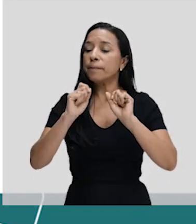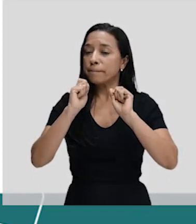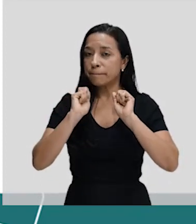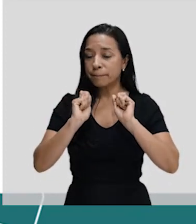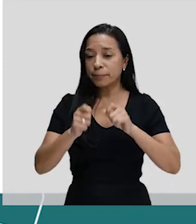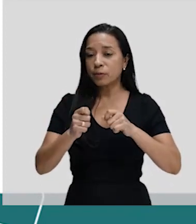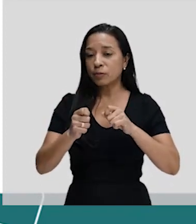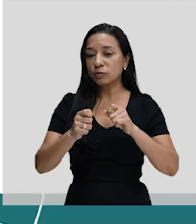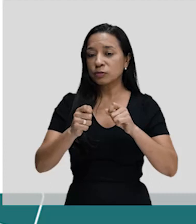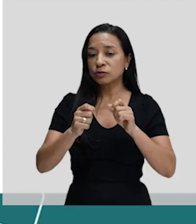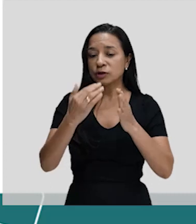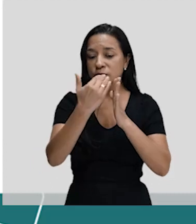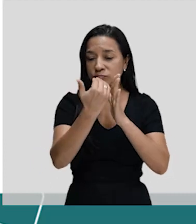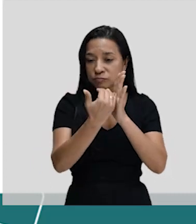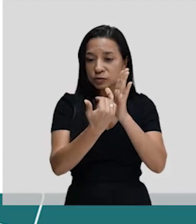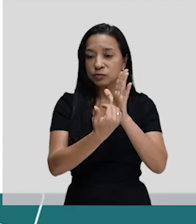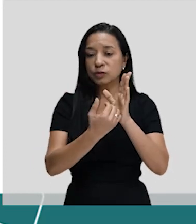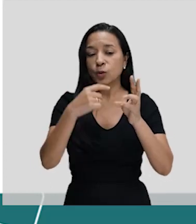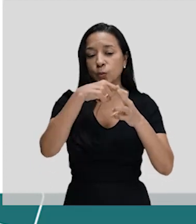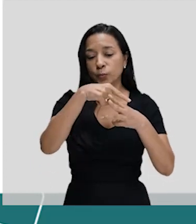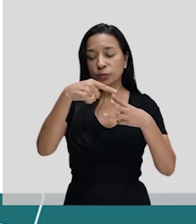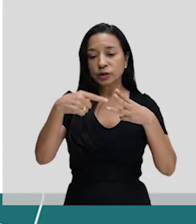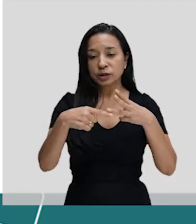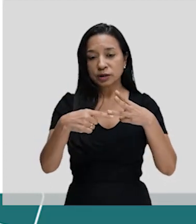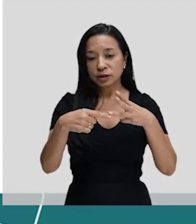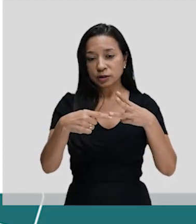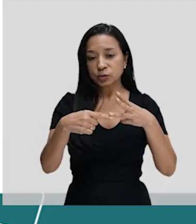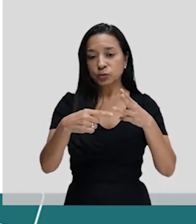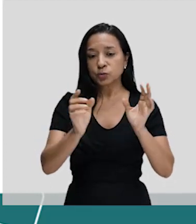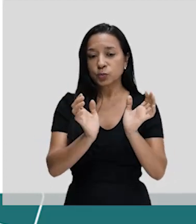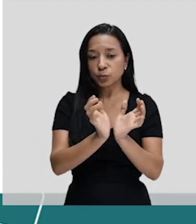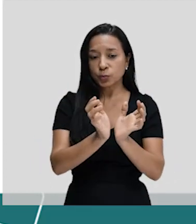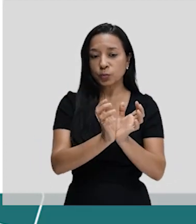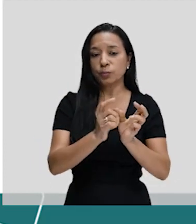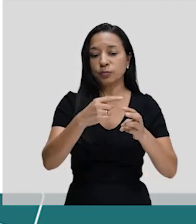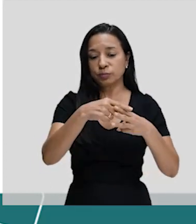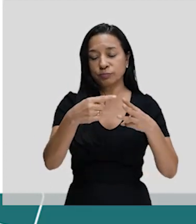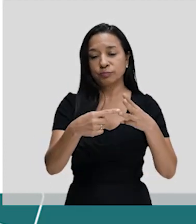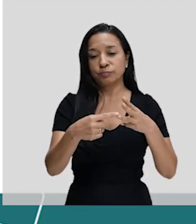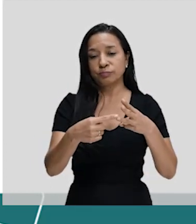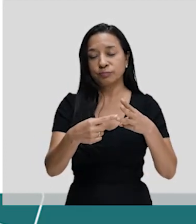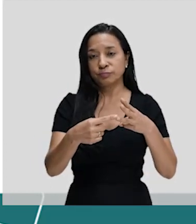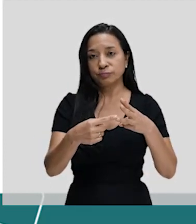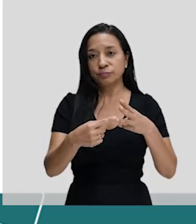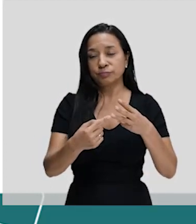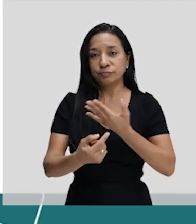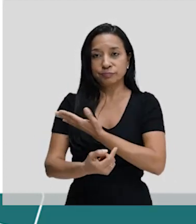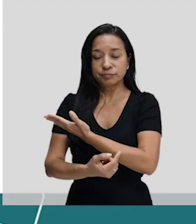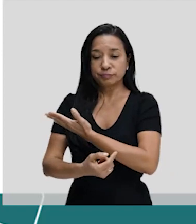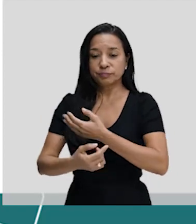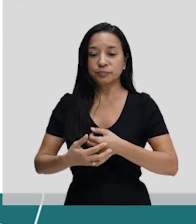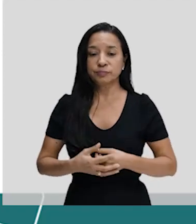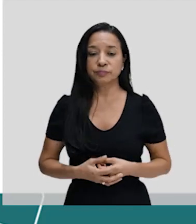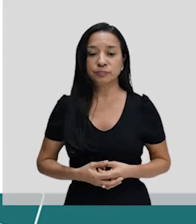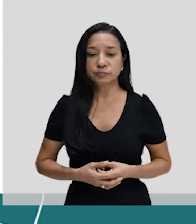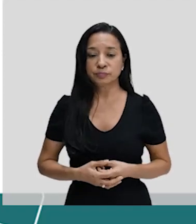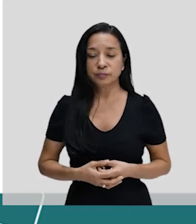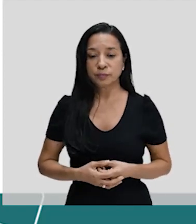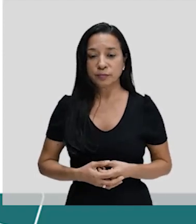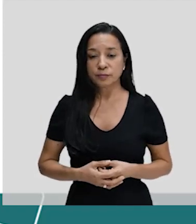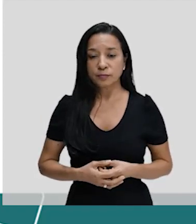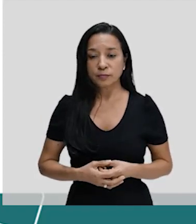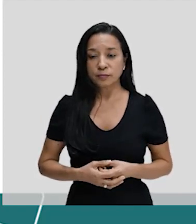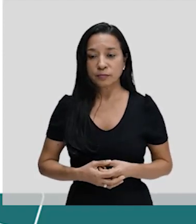a terminação TO, CHO e SO. Então, to, cho e sou, tá?